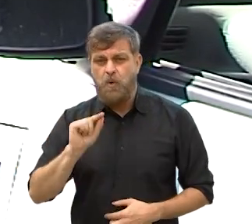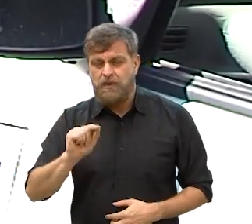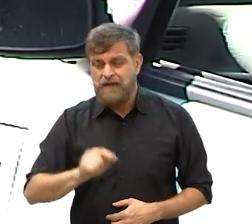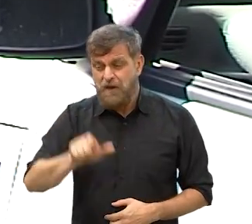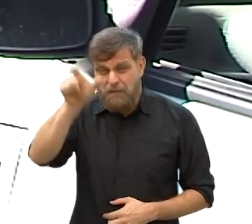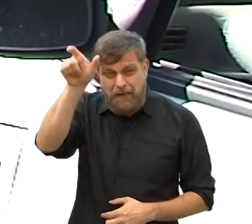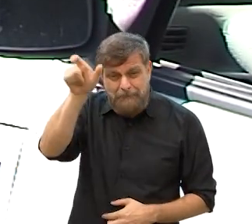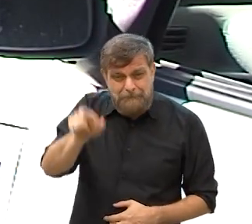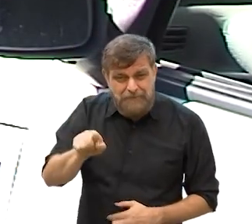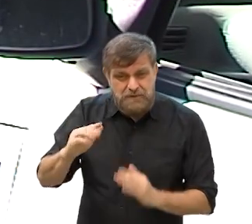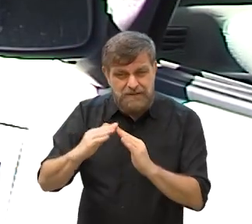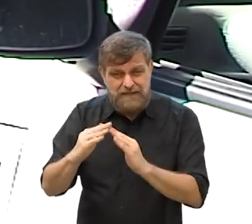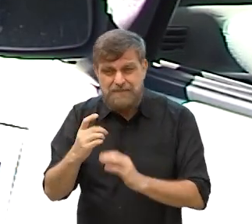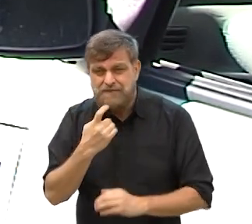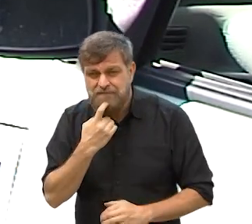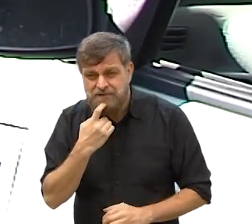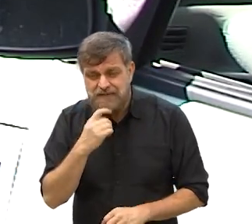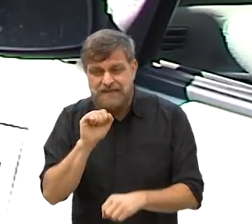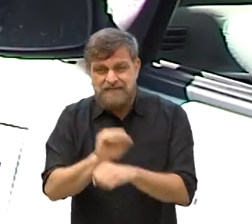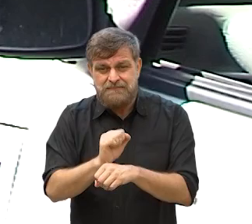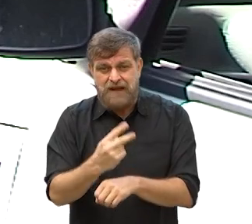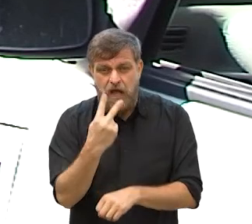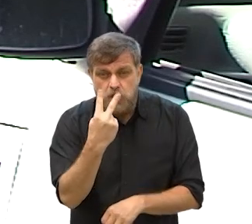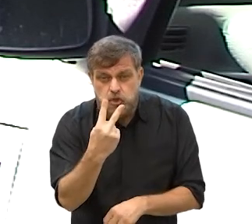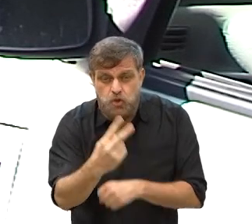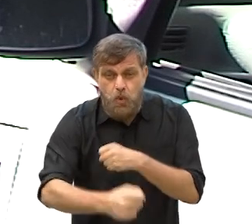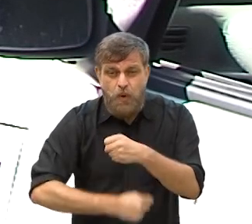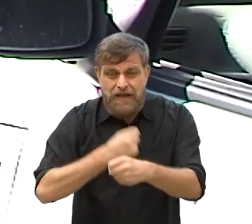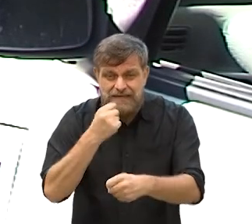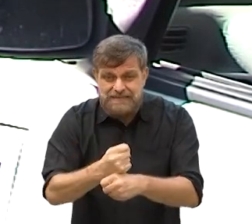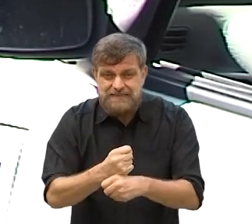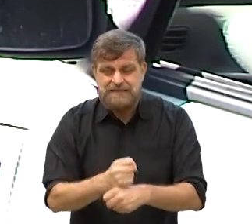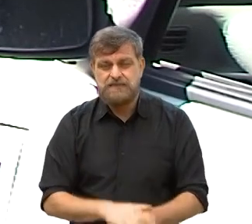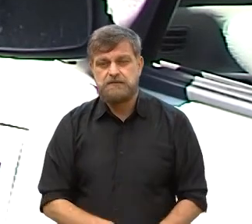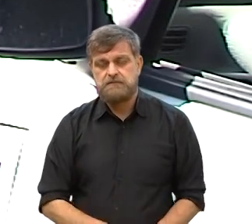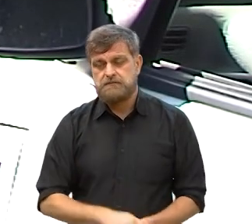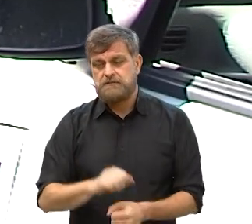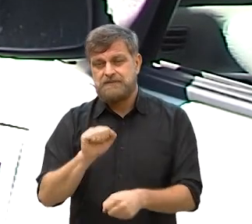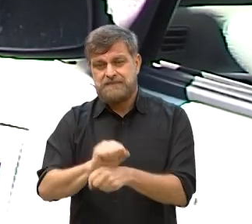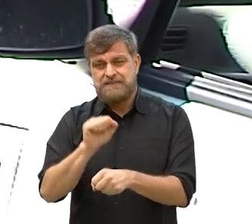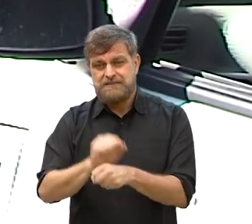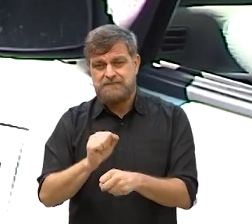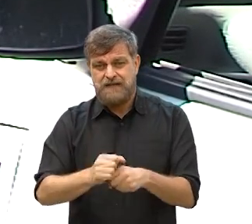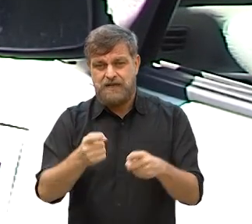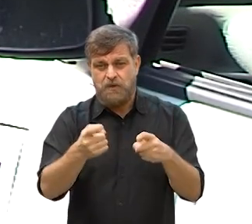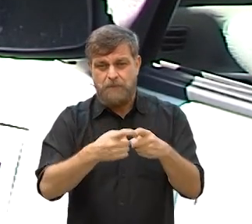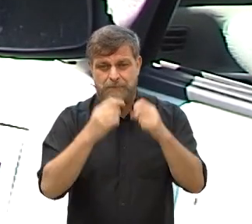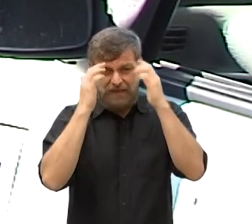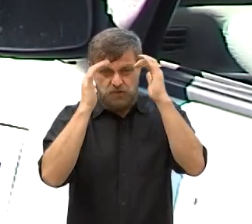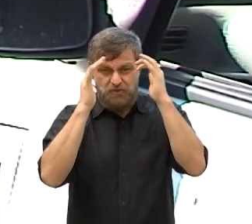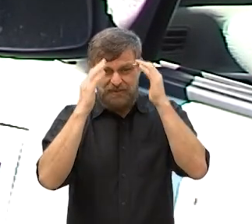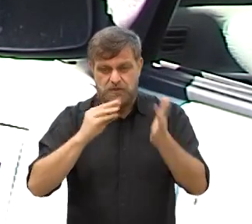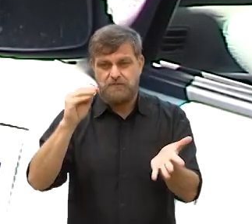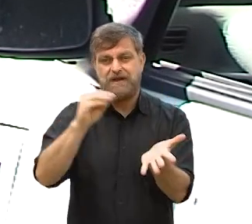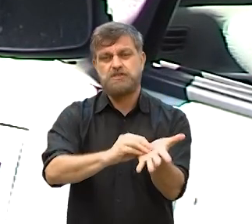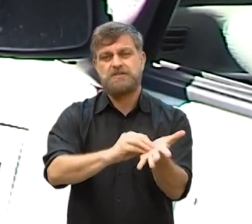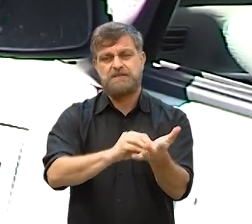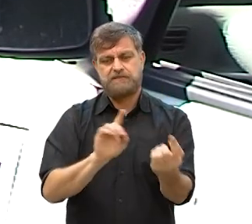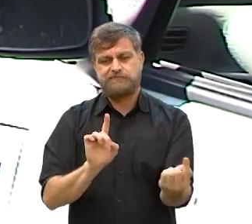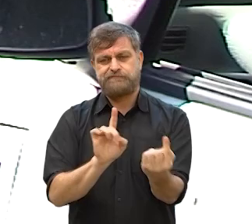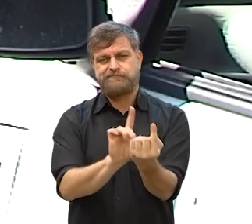de um munícipe que aguarda há 2 anos um agendamento com um neurologista.